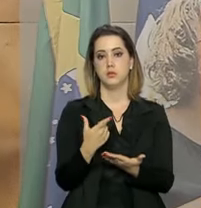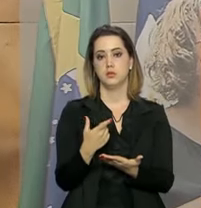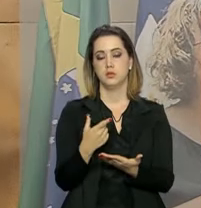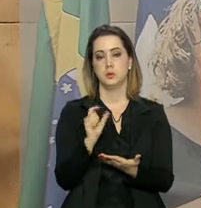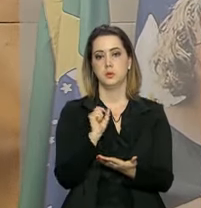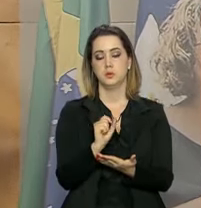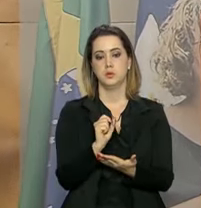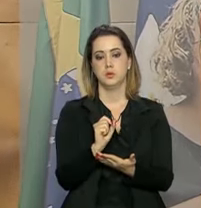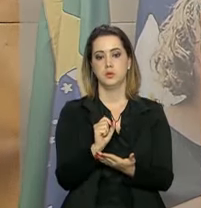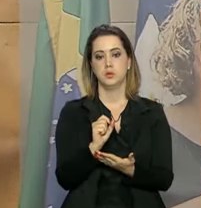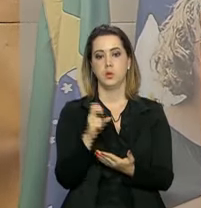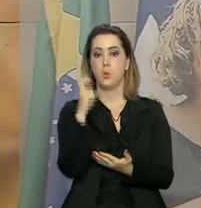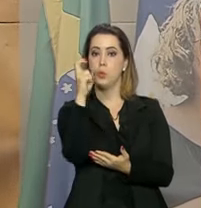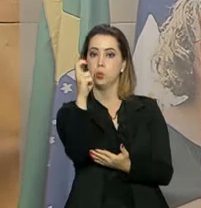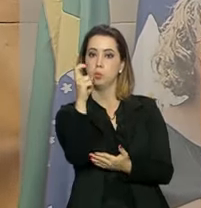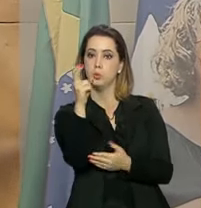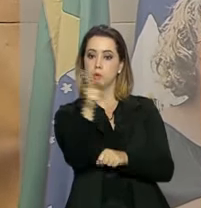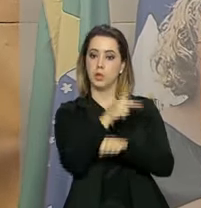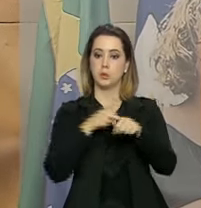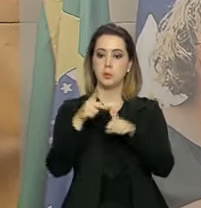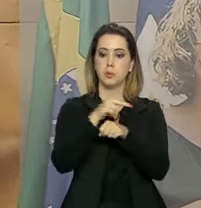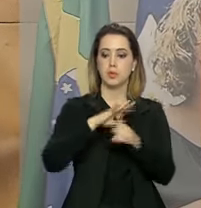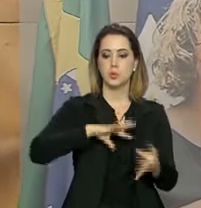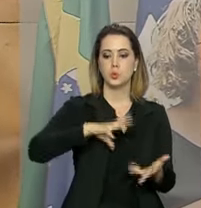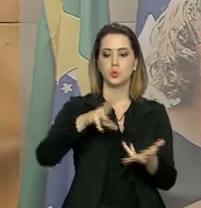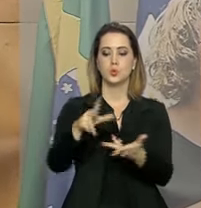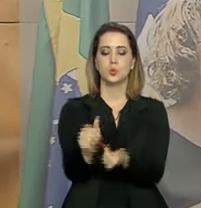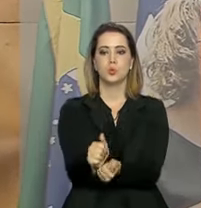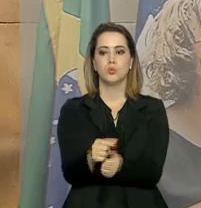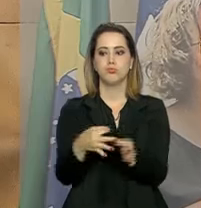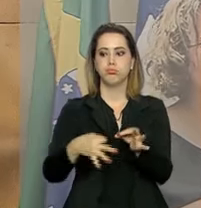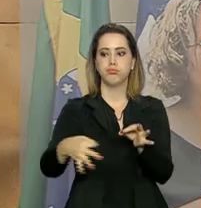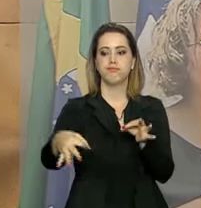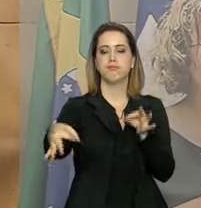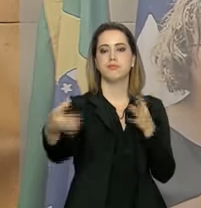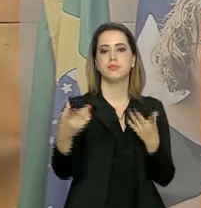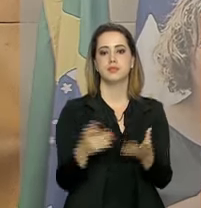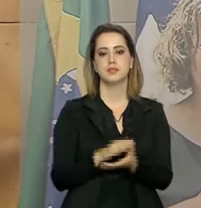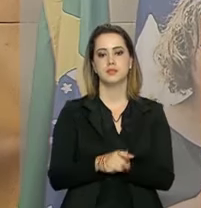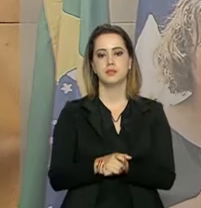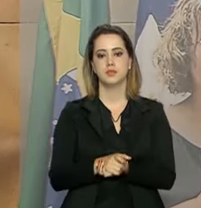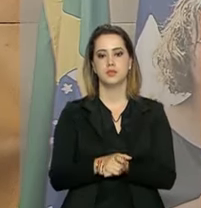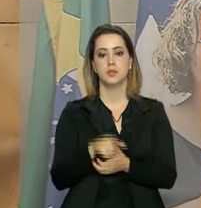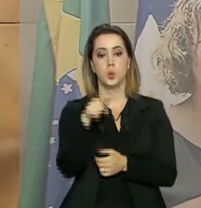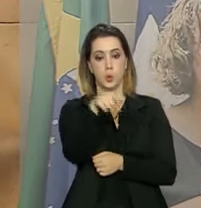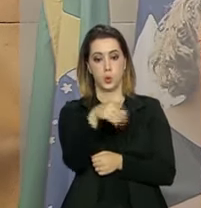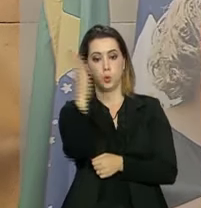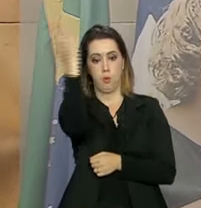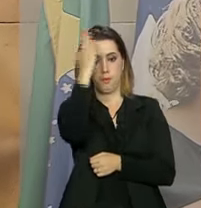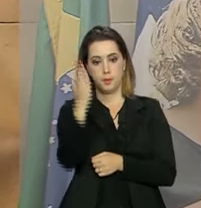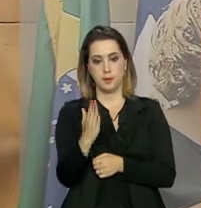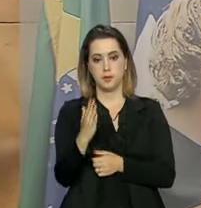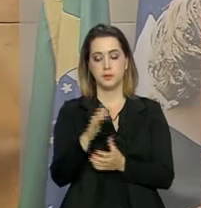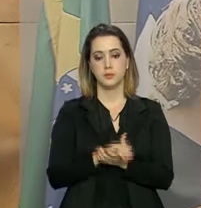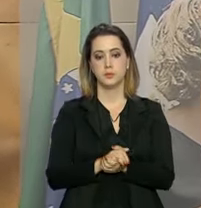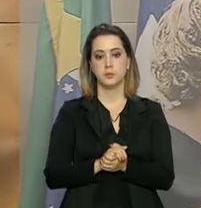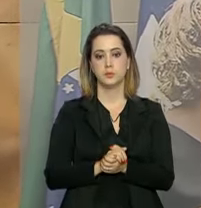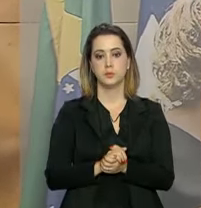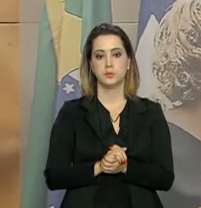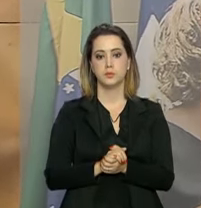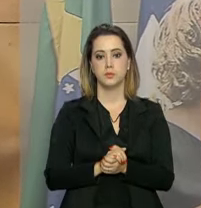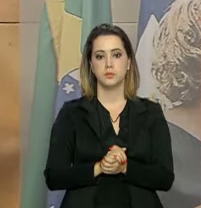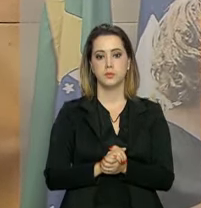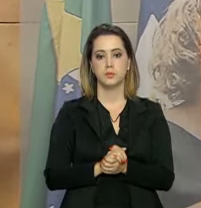O quinto maior país do mundo em termos de superfície. o seu país, o Brasil, é um